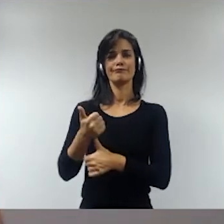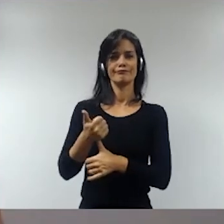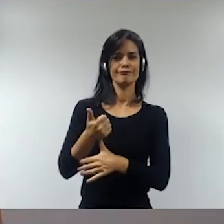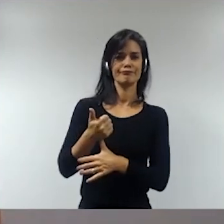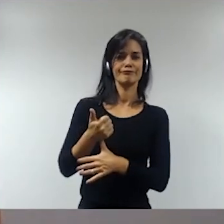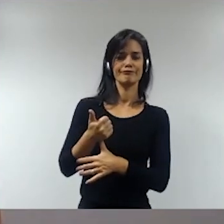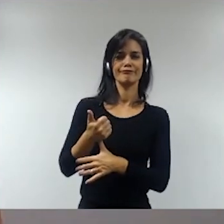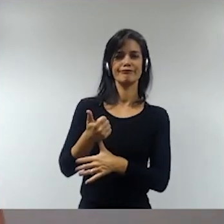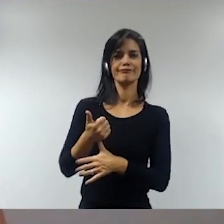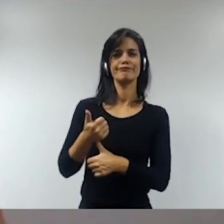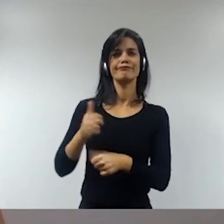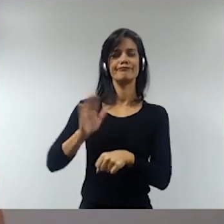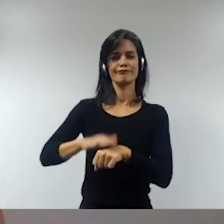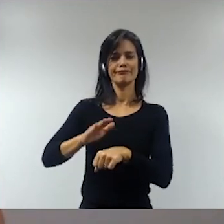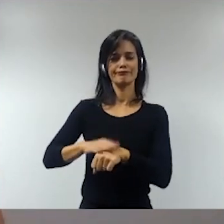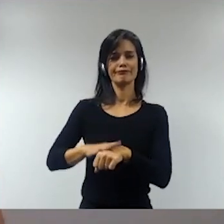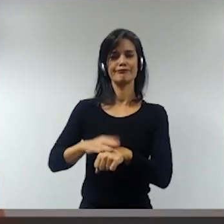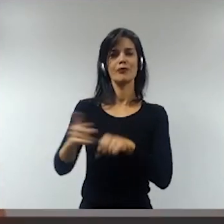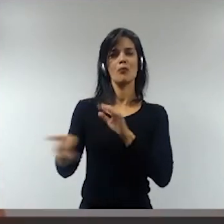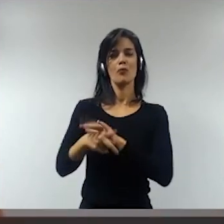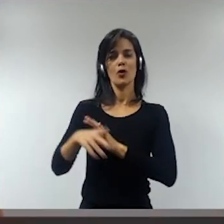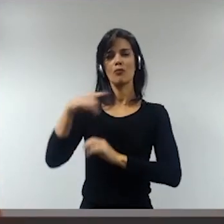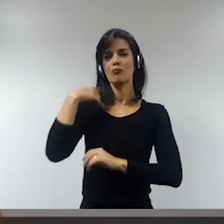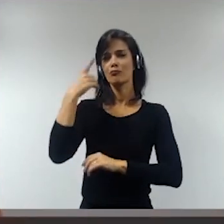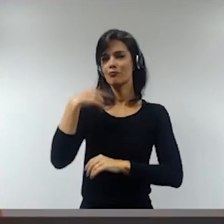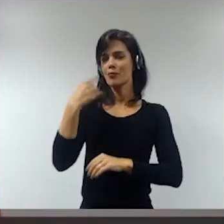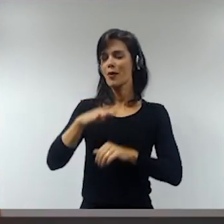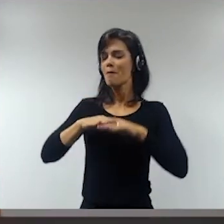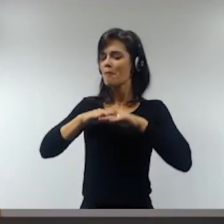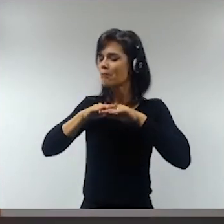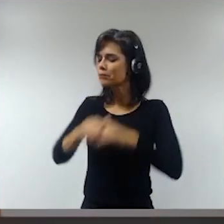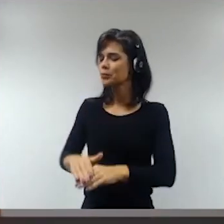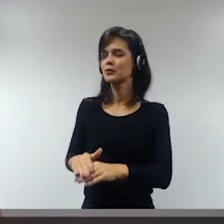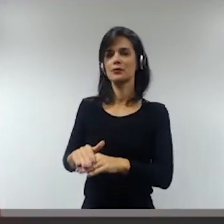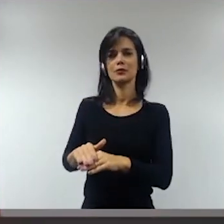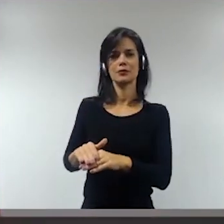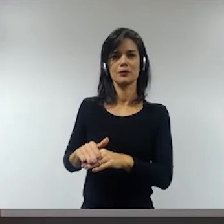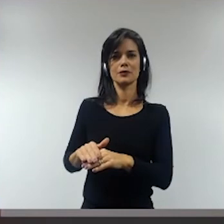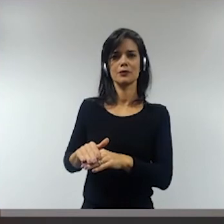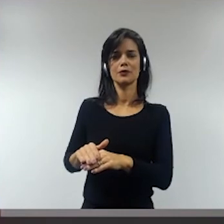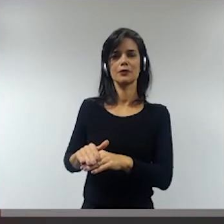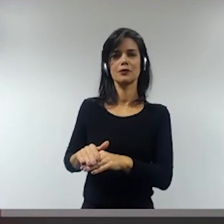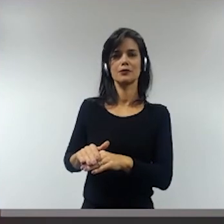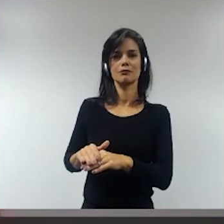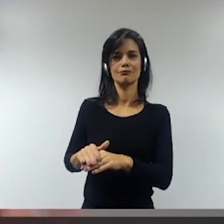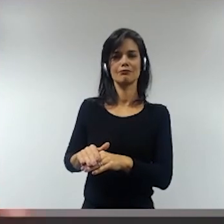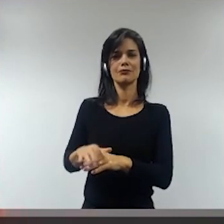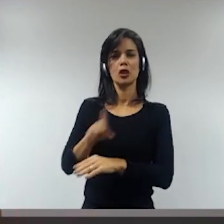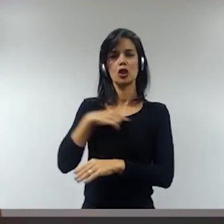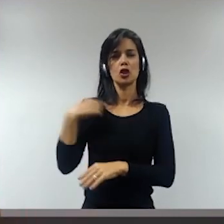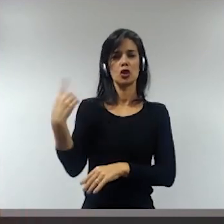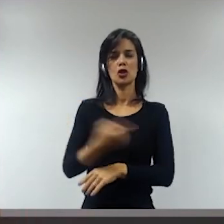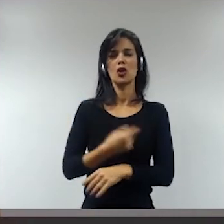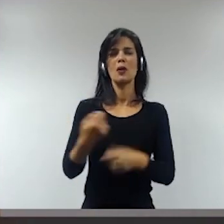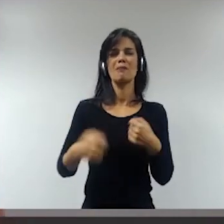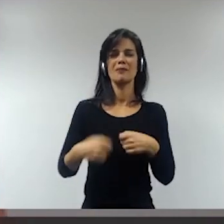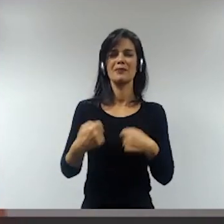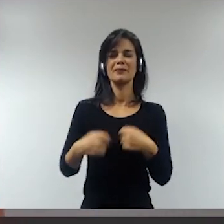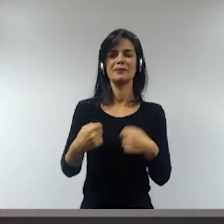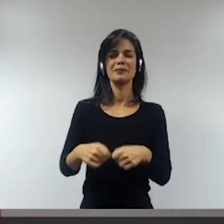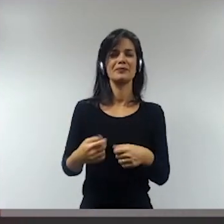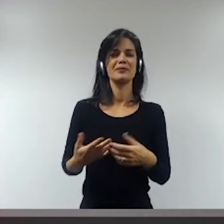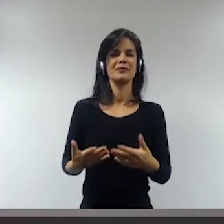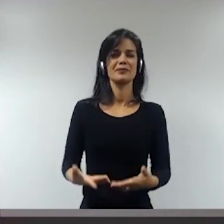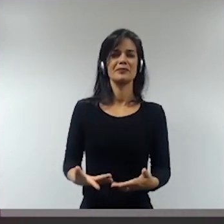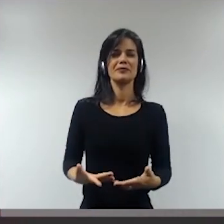absolutamente afetada, jogada por terra. Essa coisa da gente ter que despachar, como